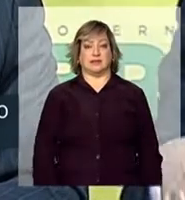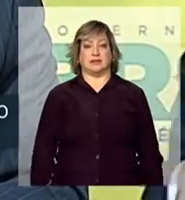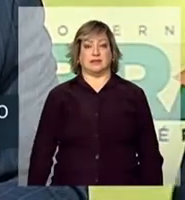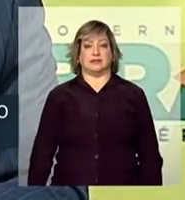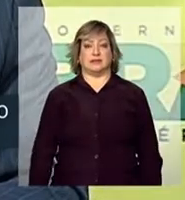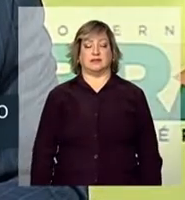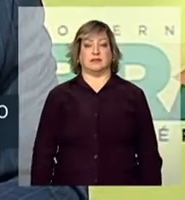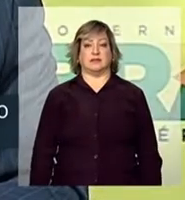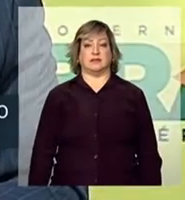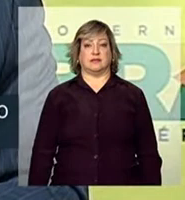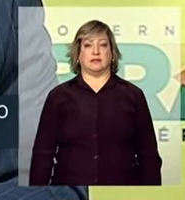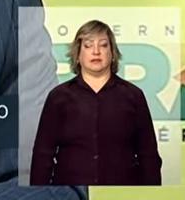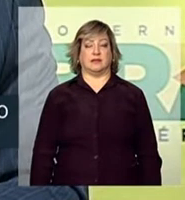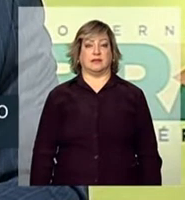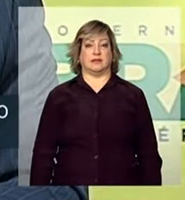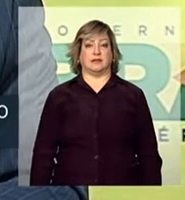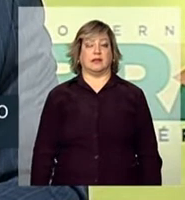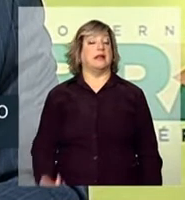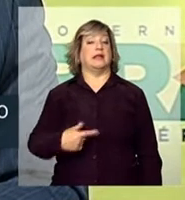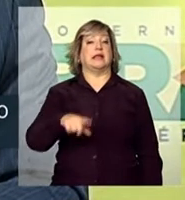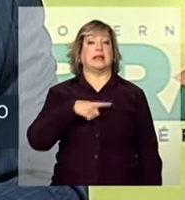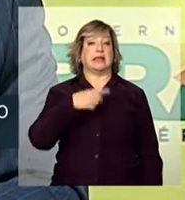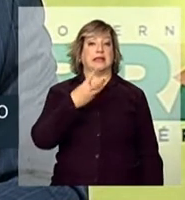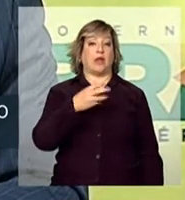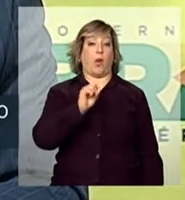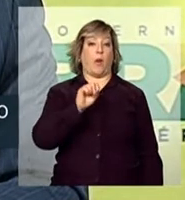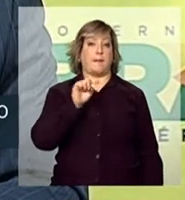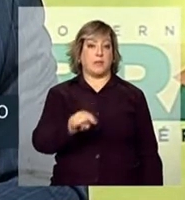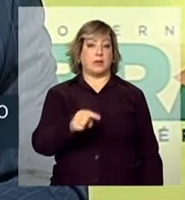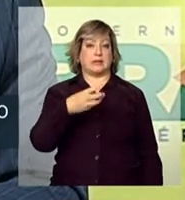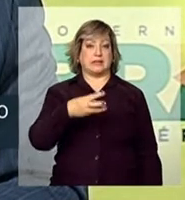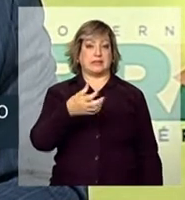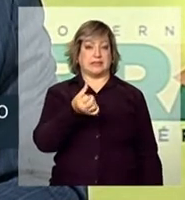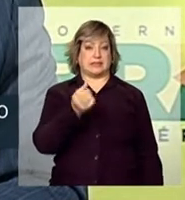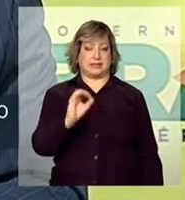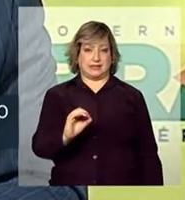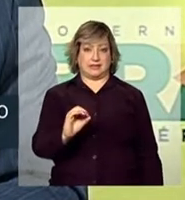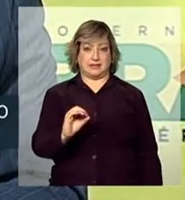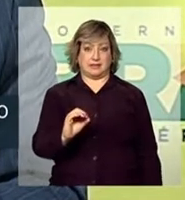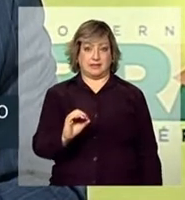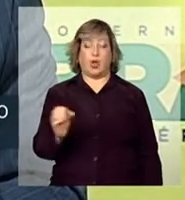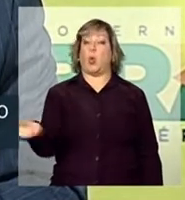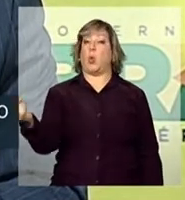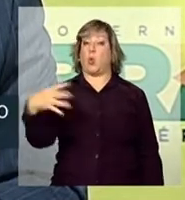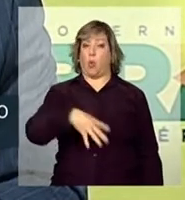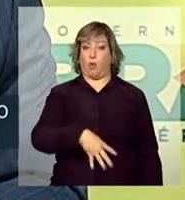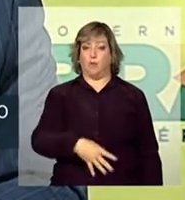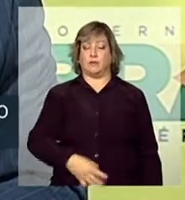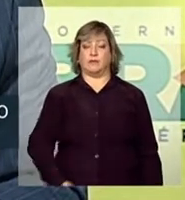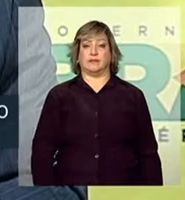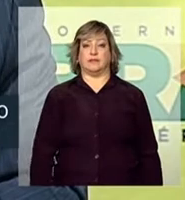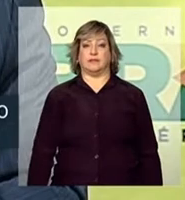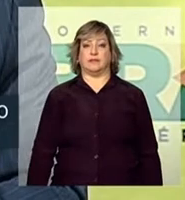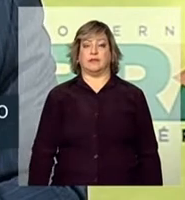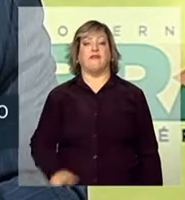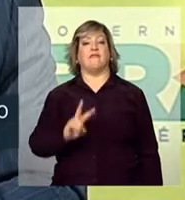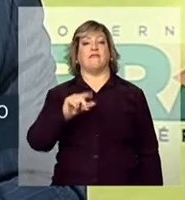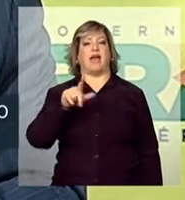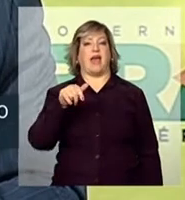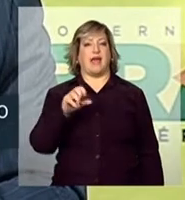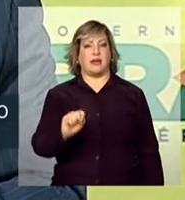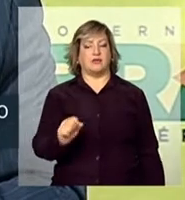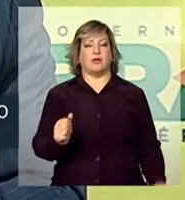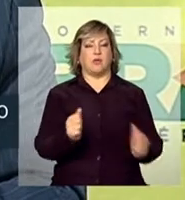São 38 1360 novos novas